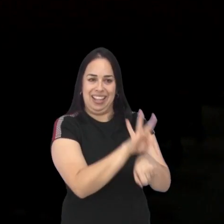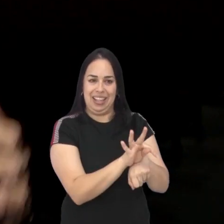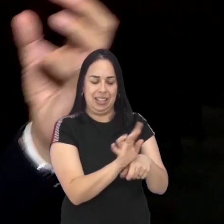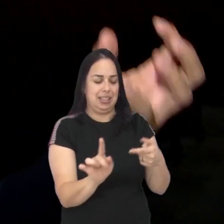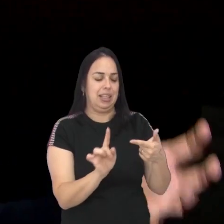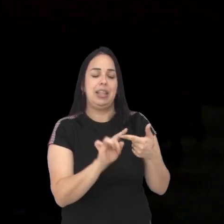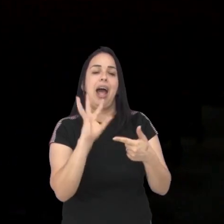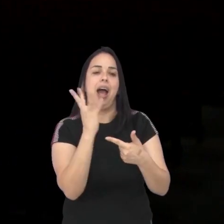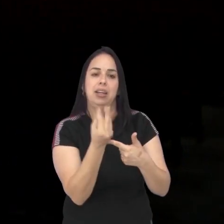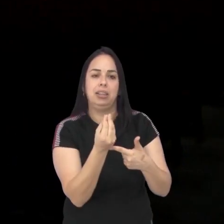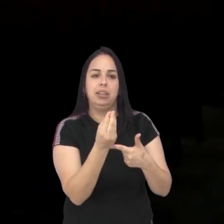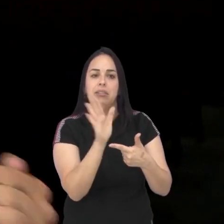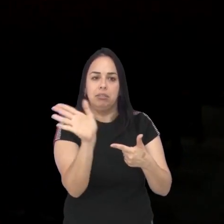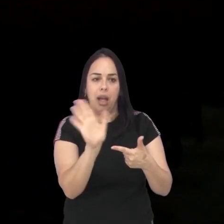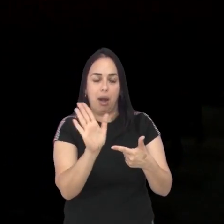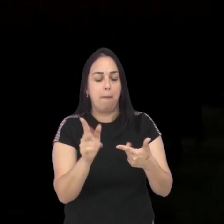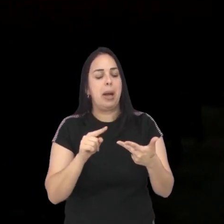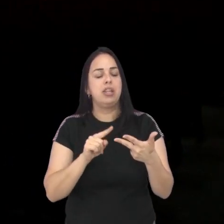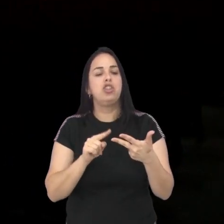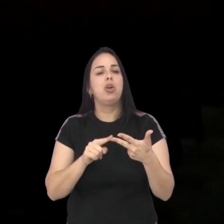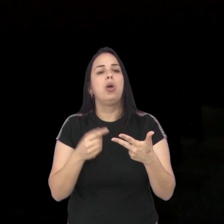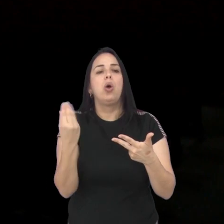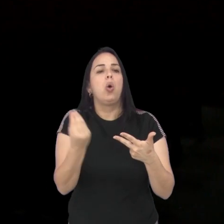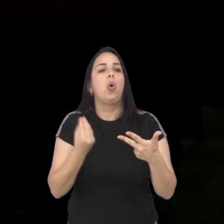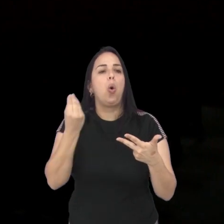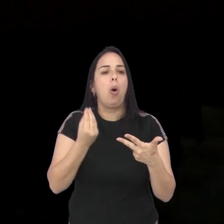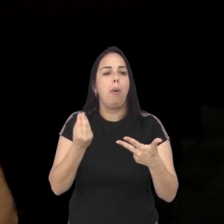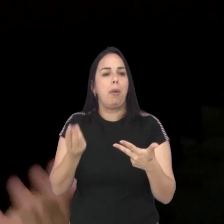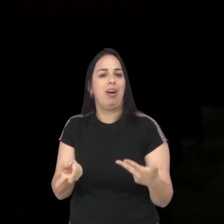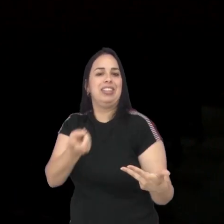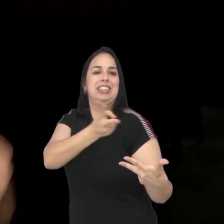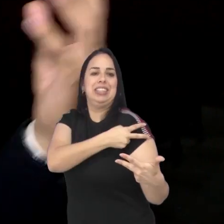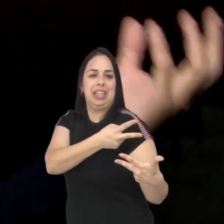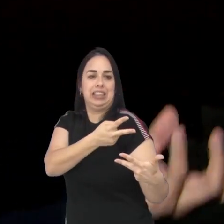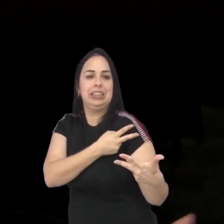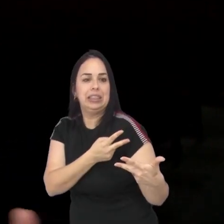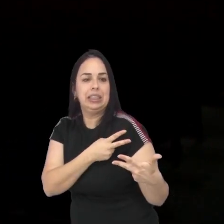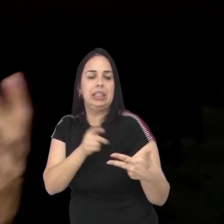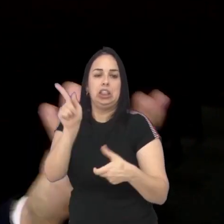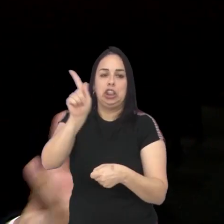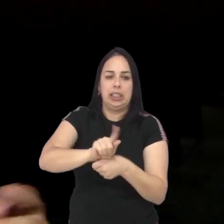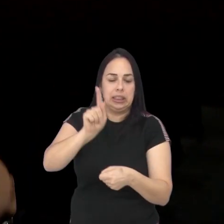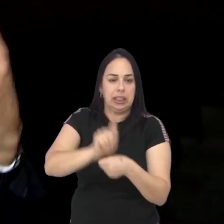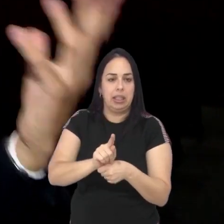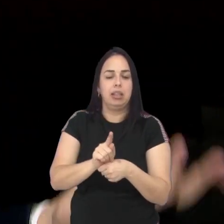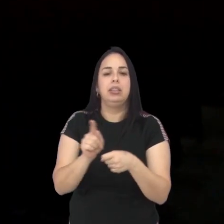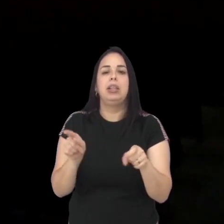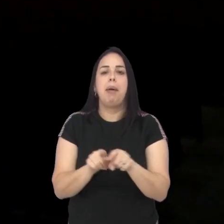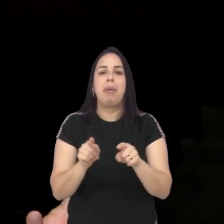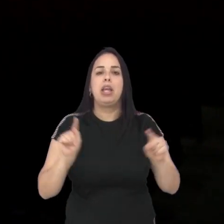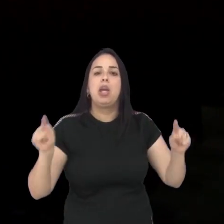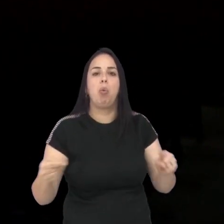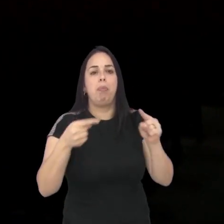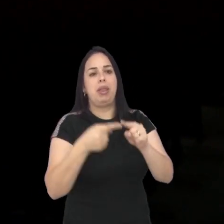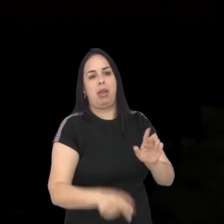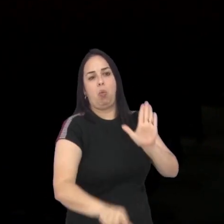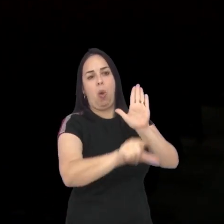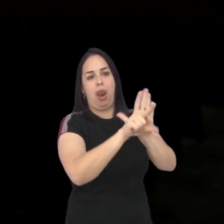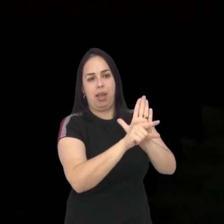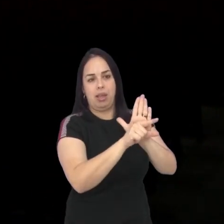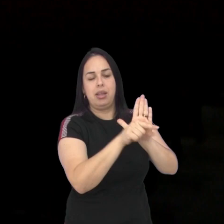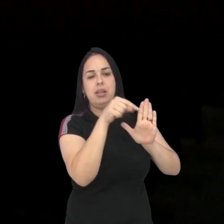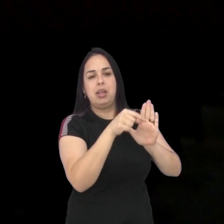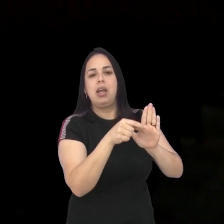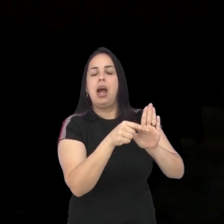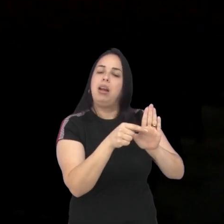área técnica, na área artística, mas também na área de gestão, né? E dialogar com essas leis que estão sendo implementadas,